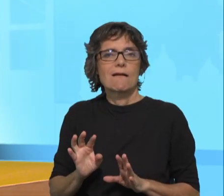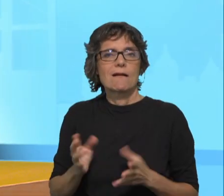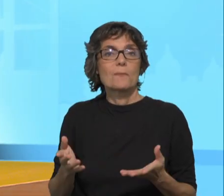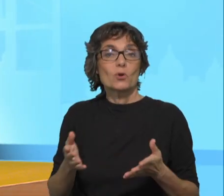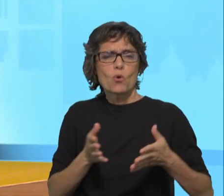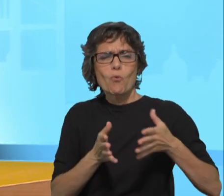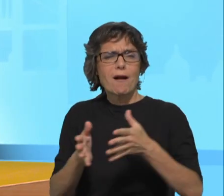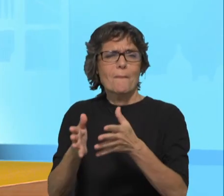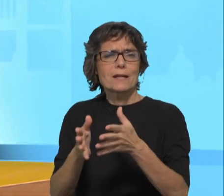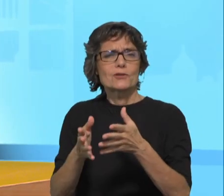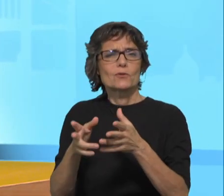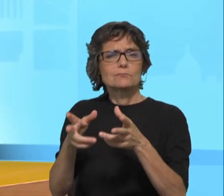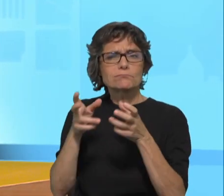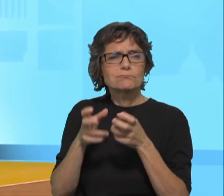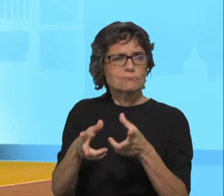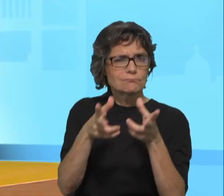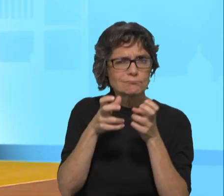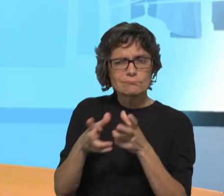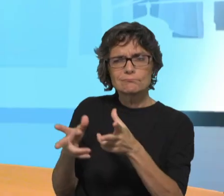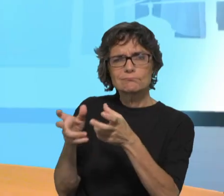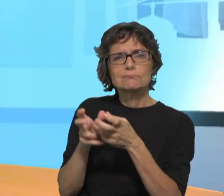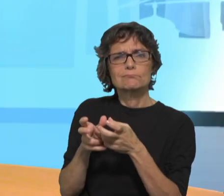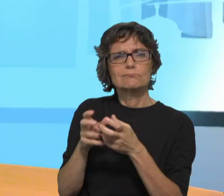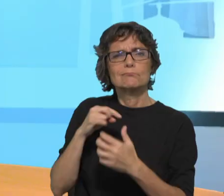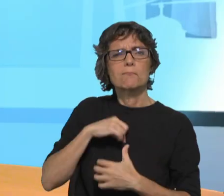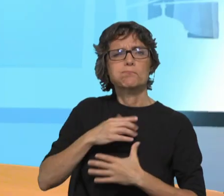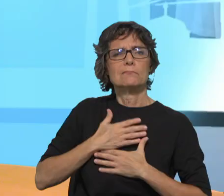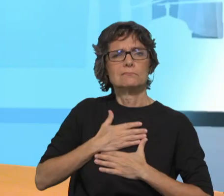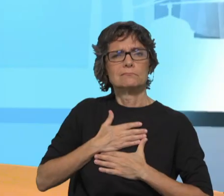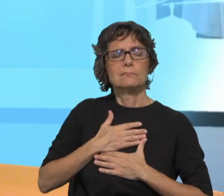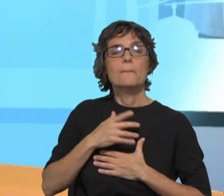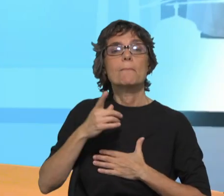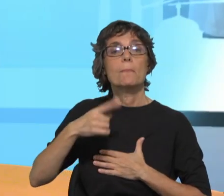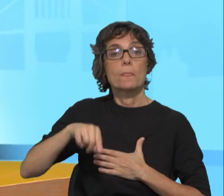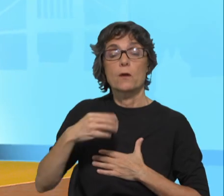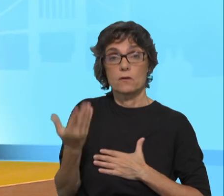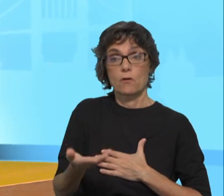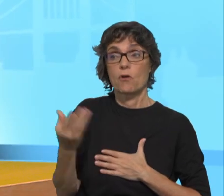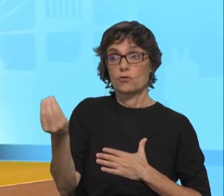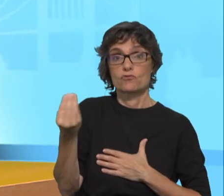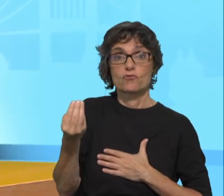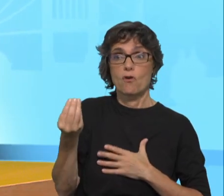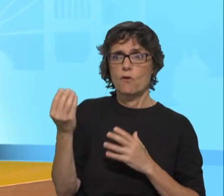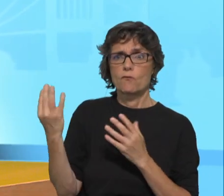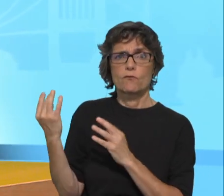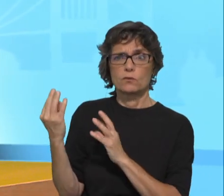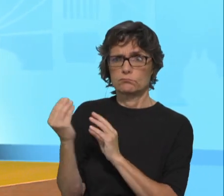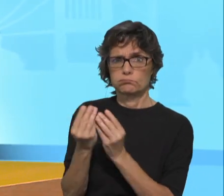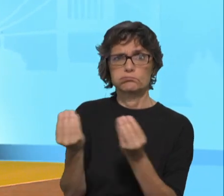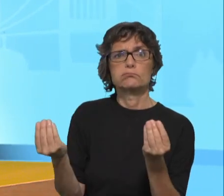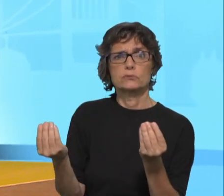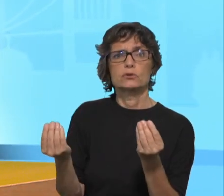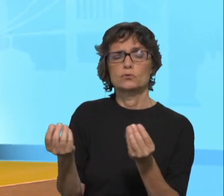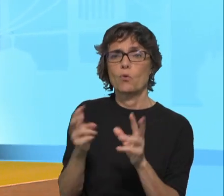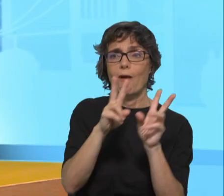longo caminho de escuta. Nós atualmente recebemos da parte dos jovens aqueles que poderão vir a ser os